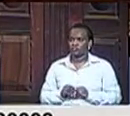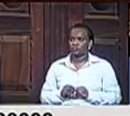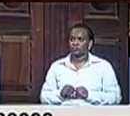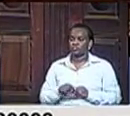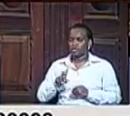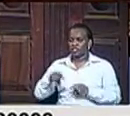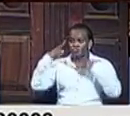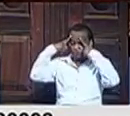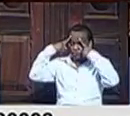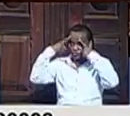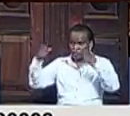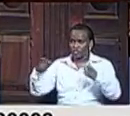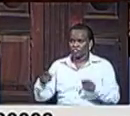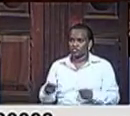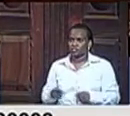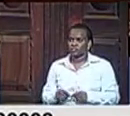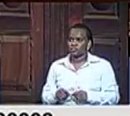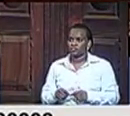esta violência